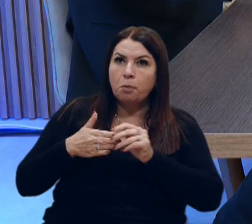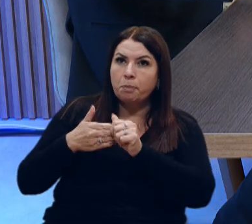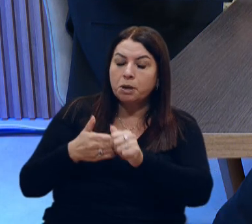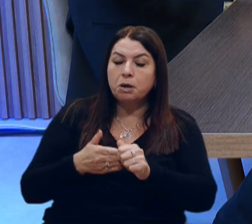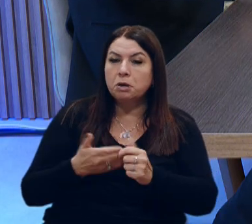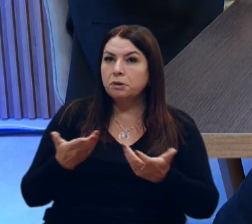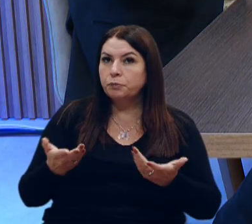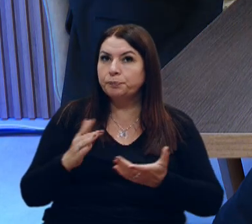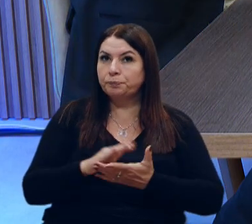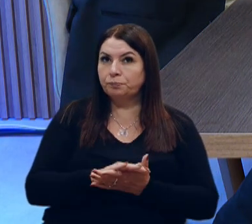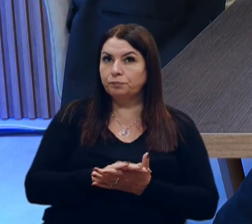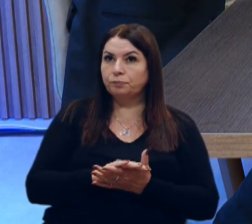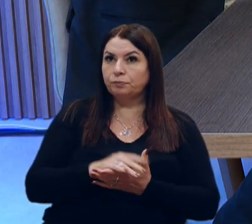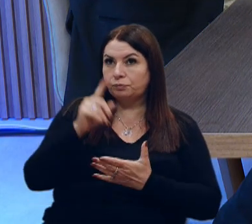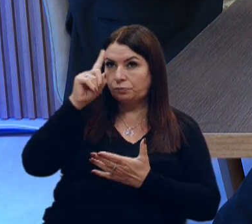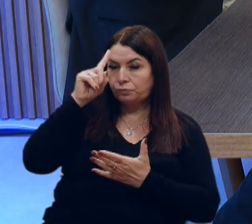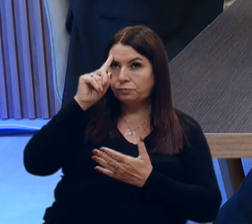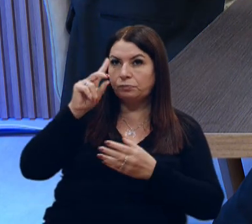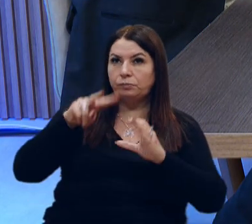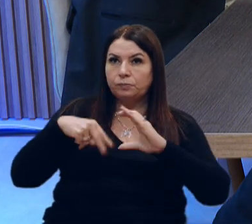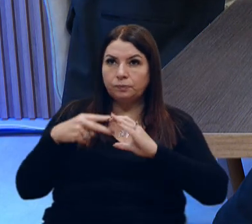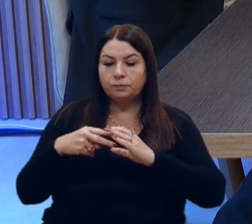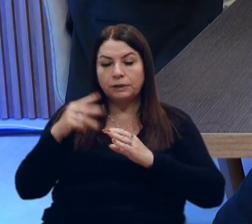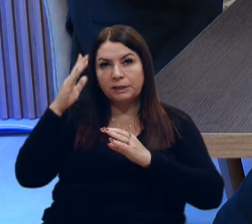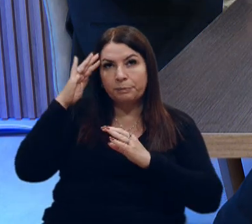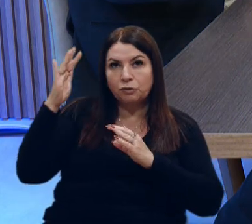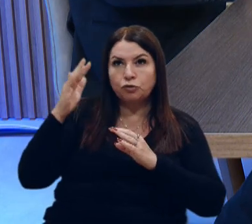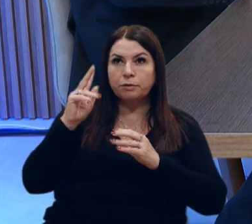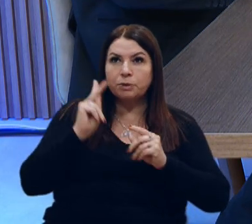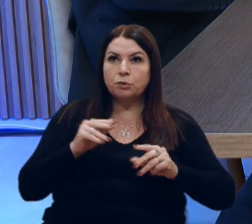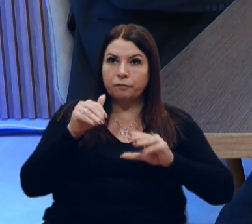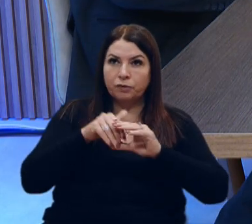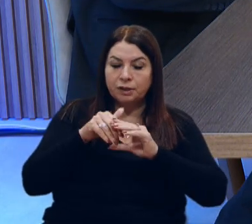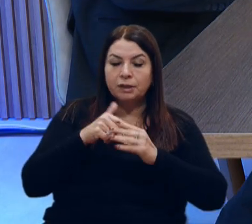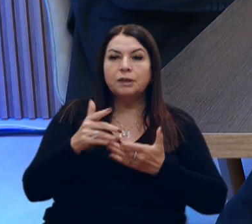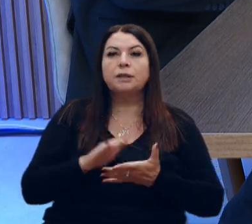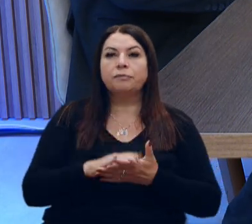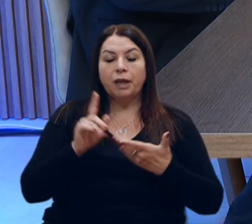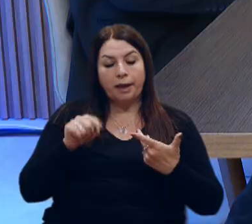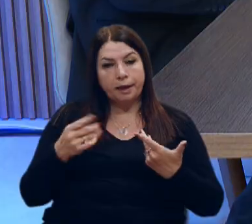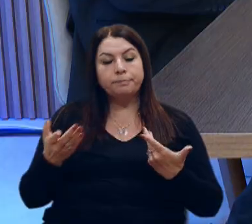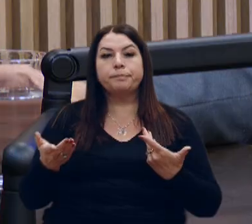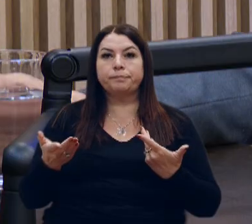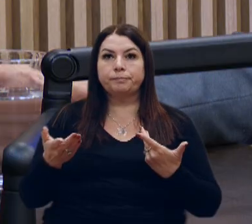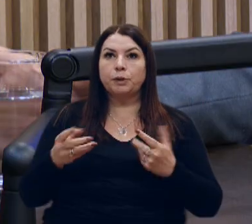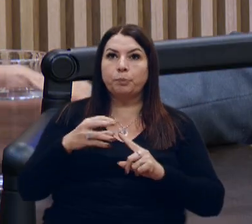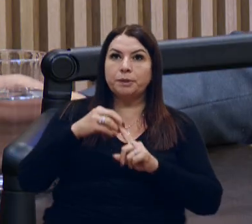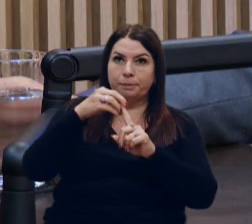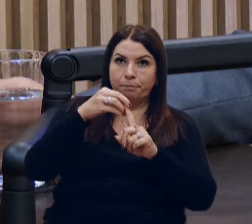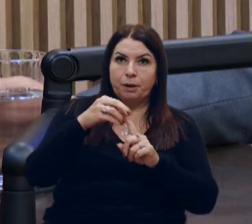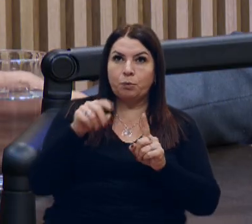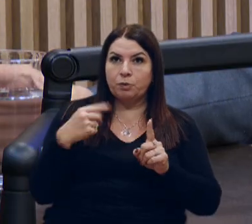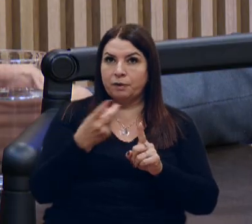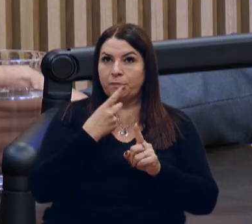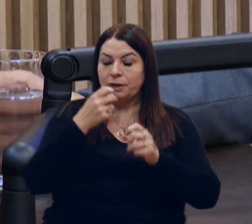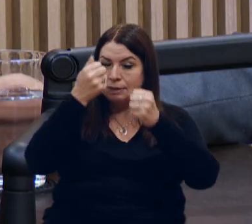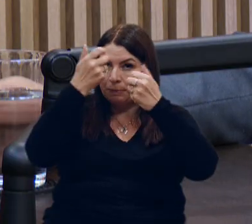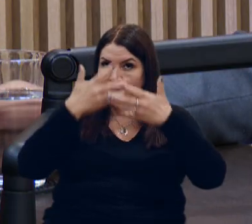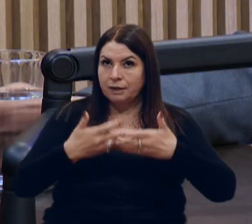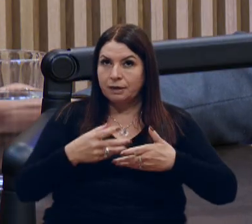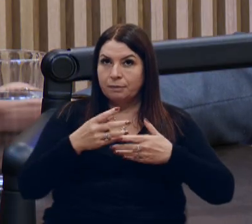acompanham a rotina da Câmara, imagino com seus eleitores, enfim. O principal que a gente tem que explicar